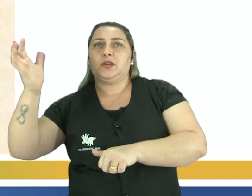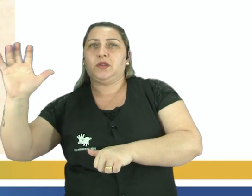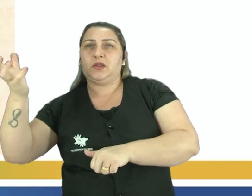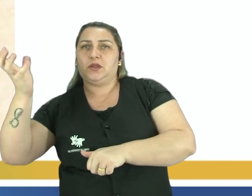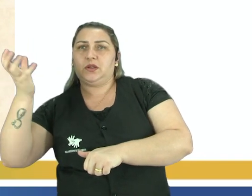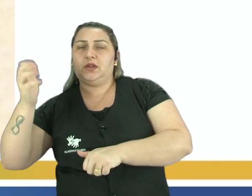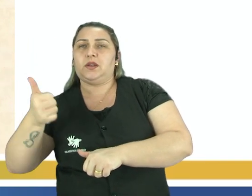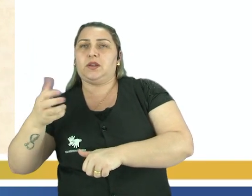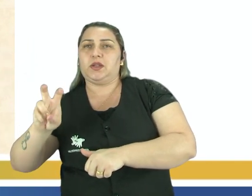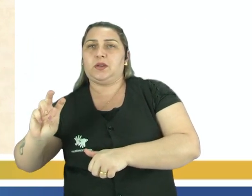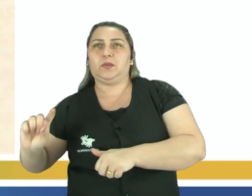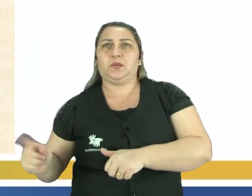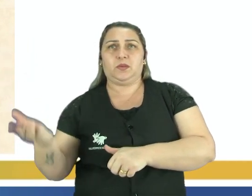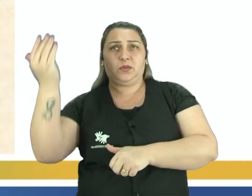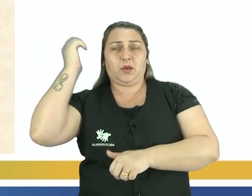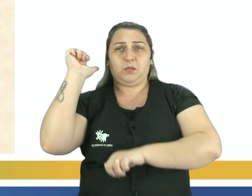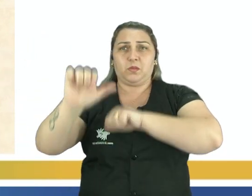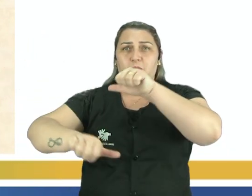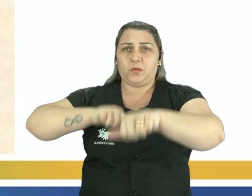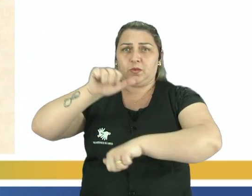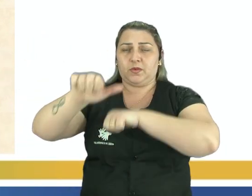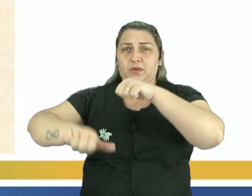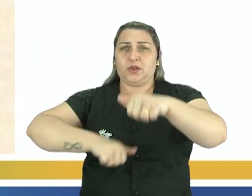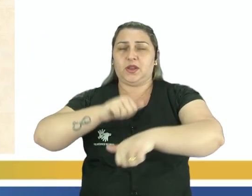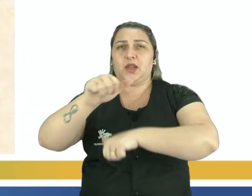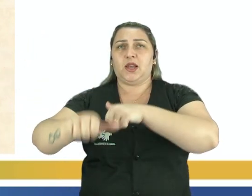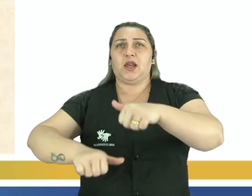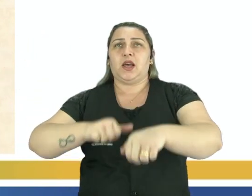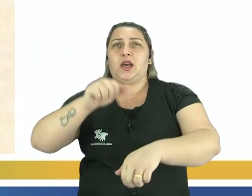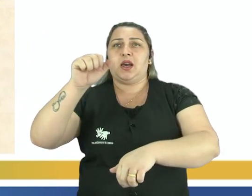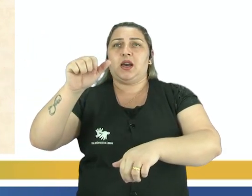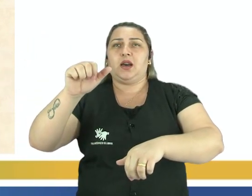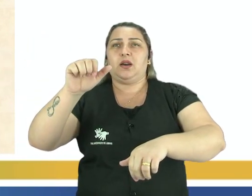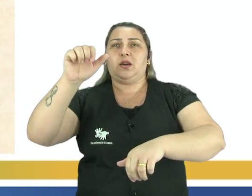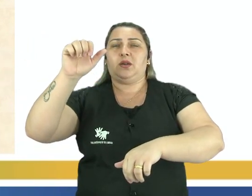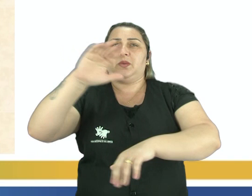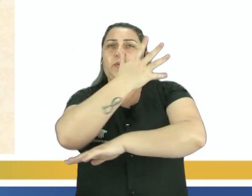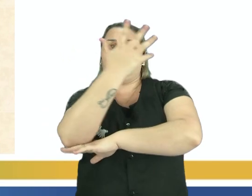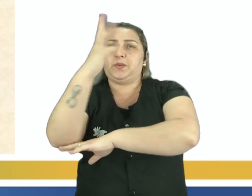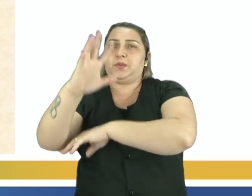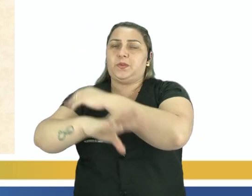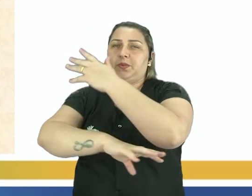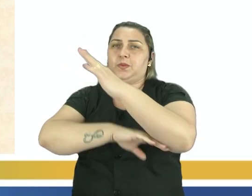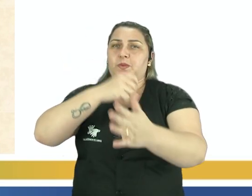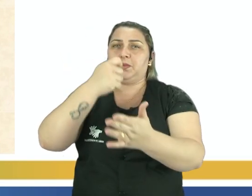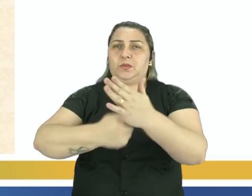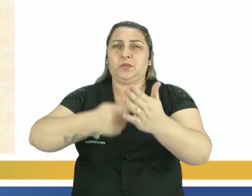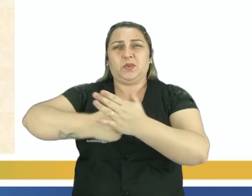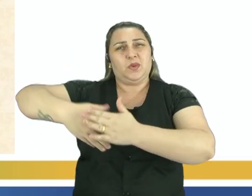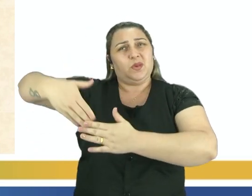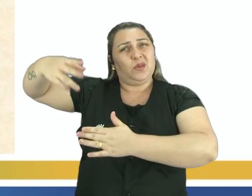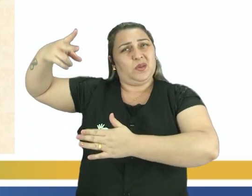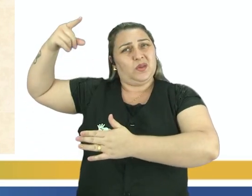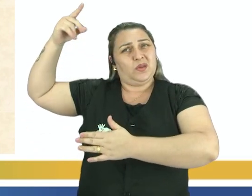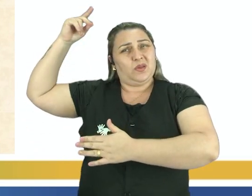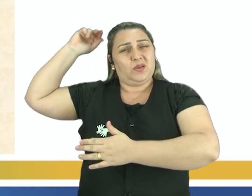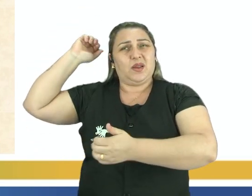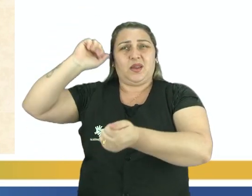anos atrás, elas alteraram a paisagem, obrigando o nosso mais antigo antepassado